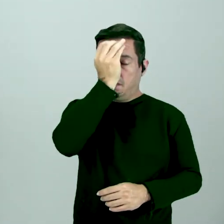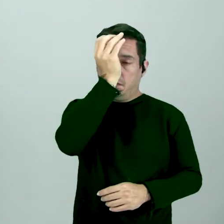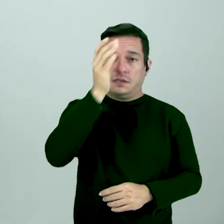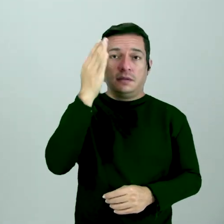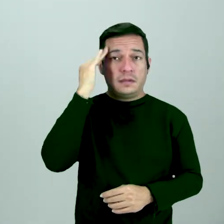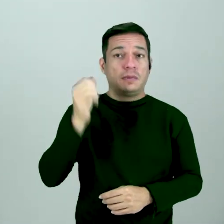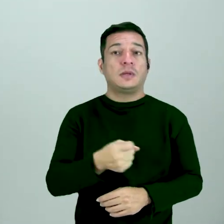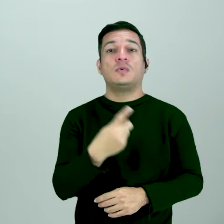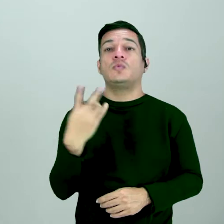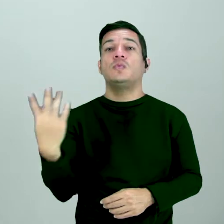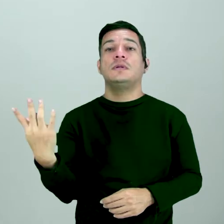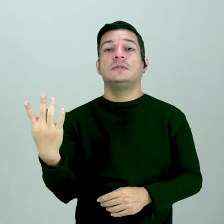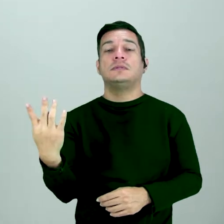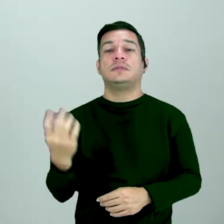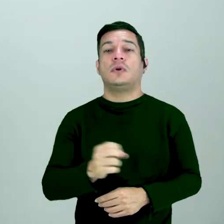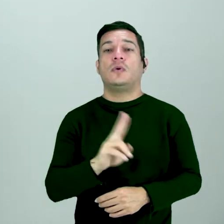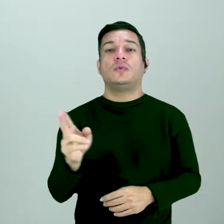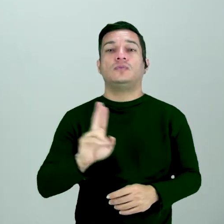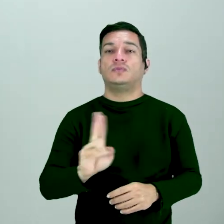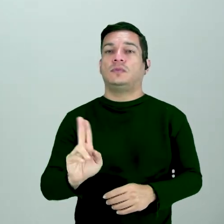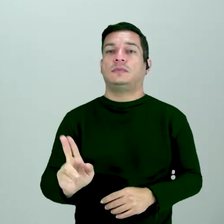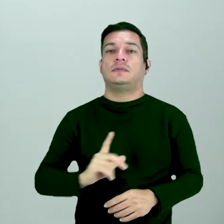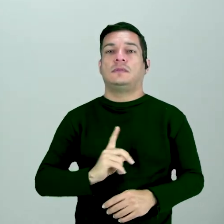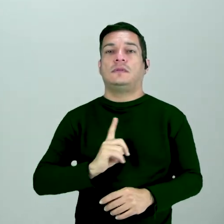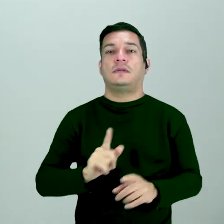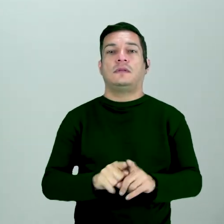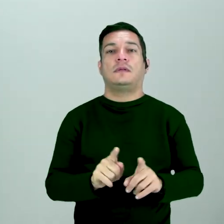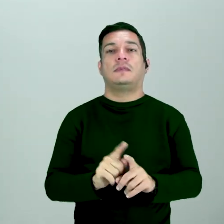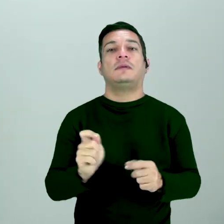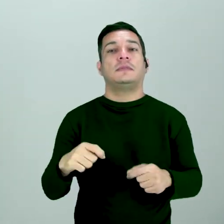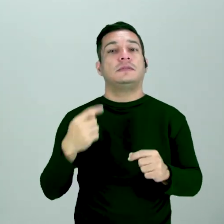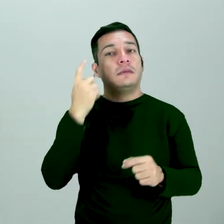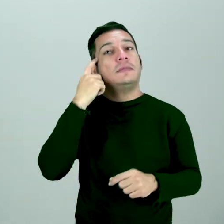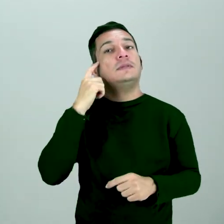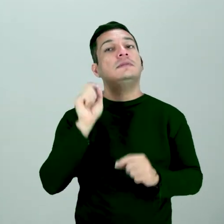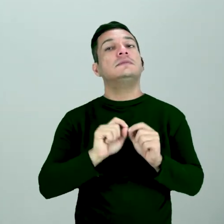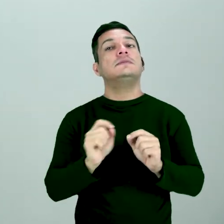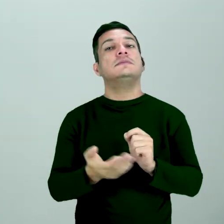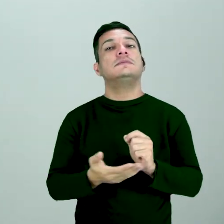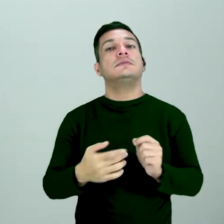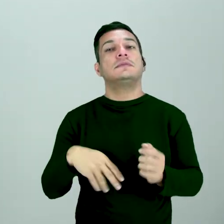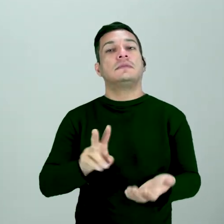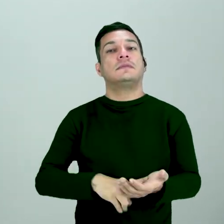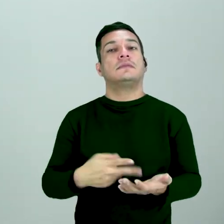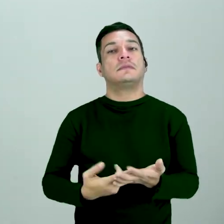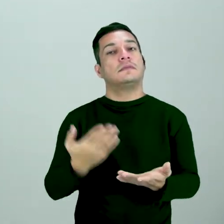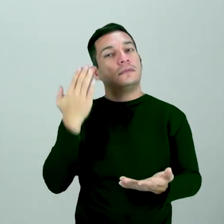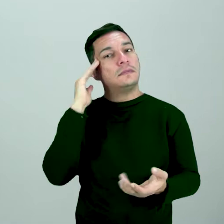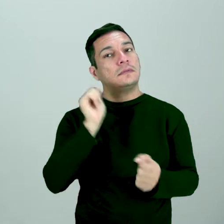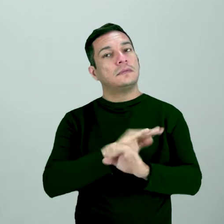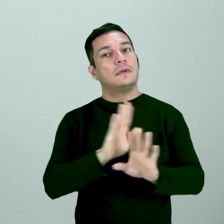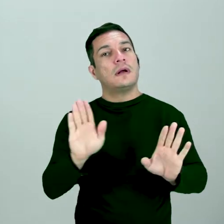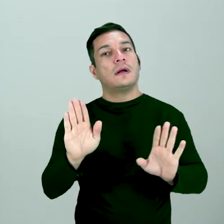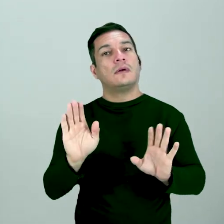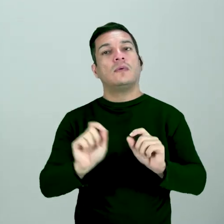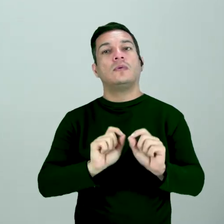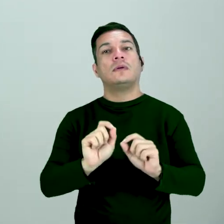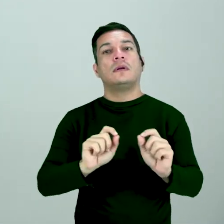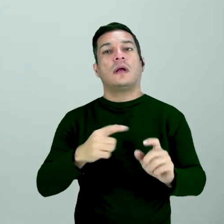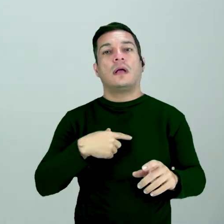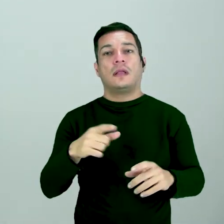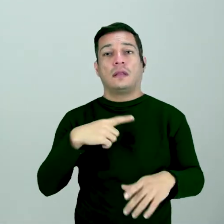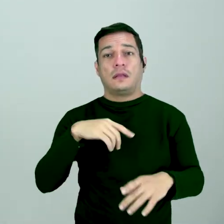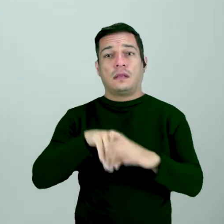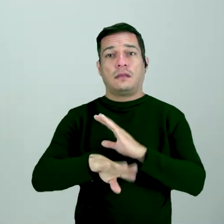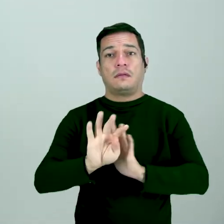são ou os nomes que elas têm. Elas também devem ser pensadas a partir da interpretação. O que elas vão passar dentro